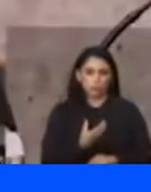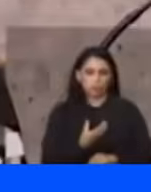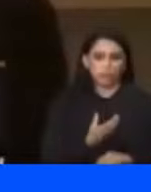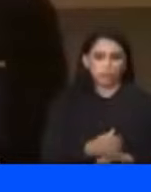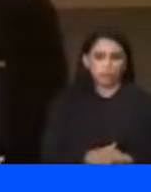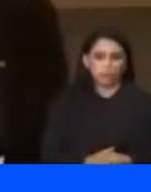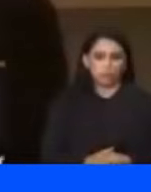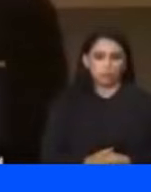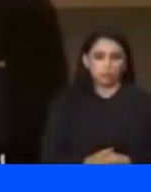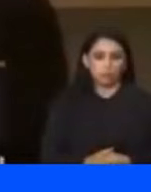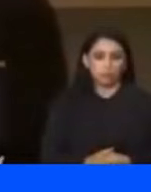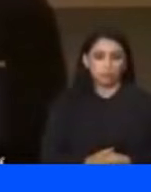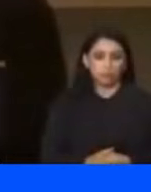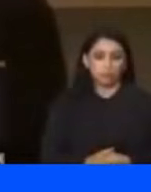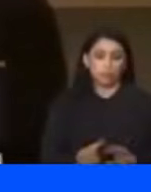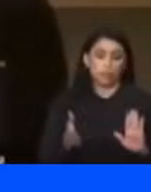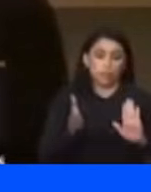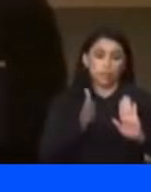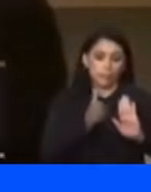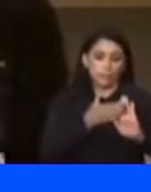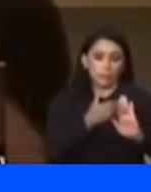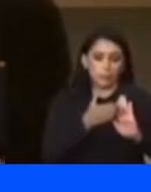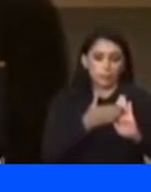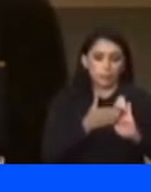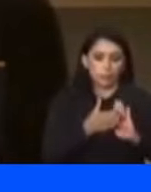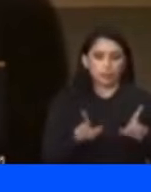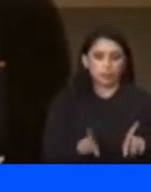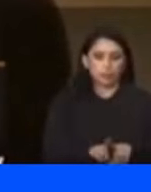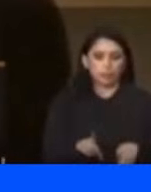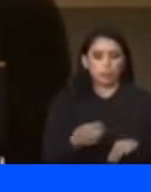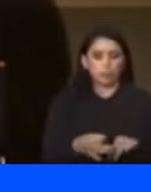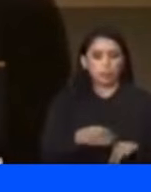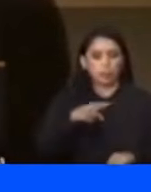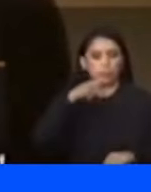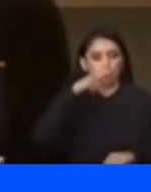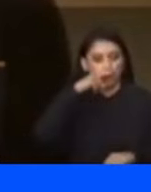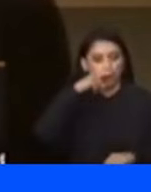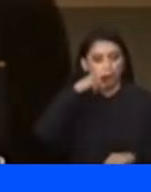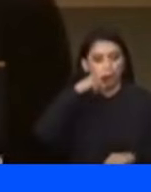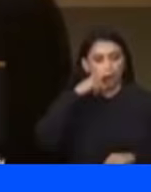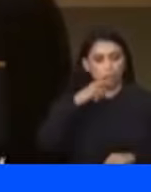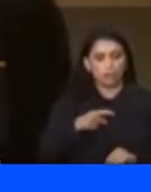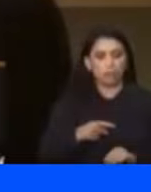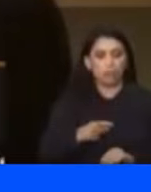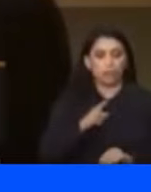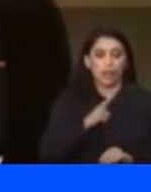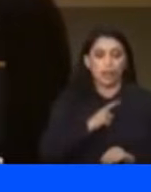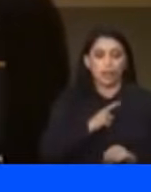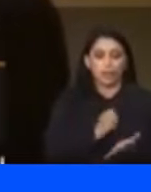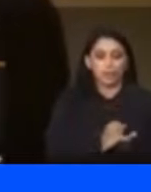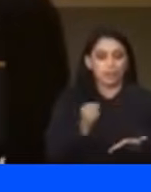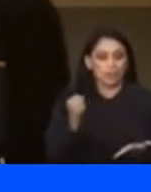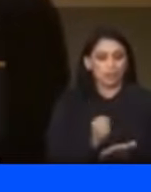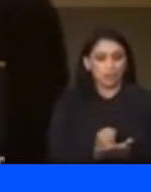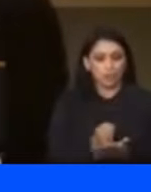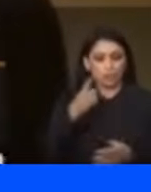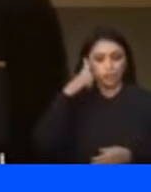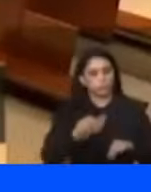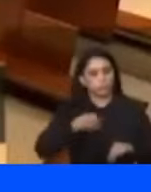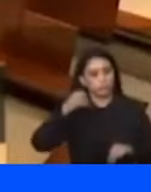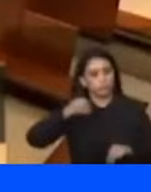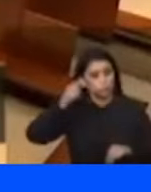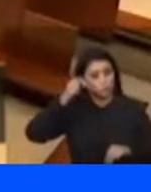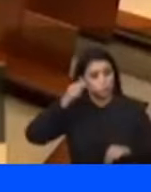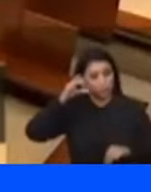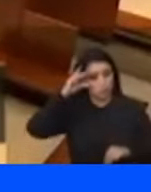concreto, a proposta por mim, endossada pelo ministro Fachin, estaria prescrita a partir do dia 2 de dezembro.